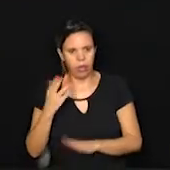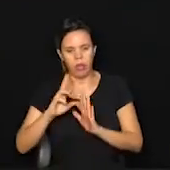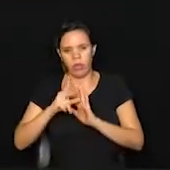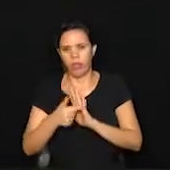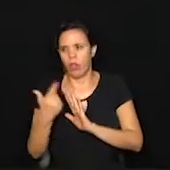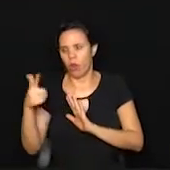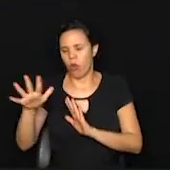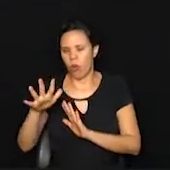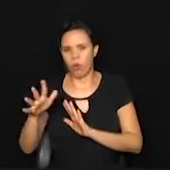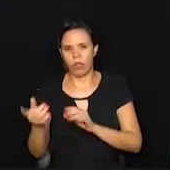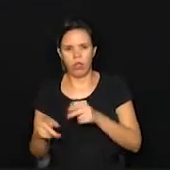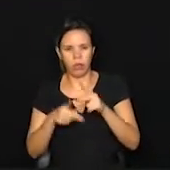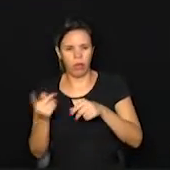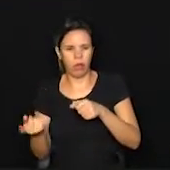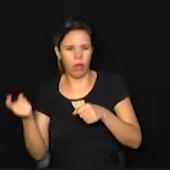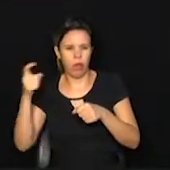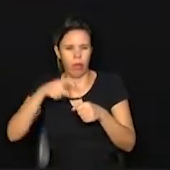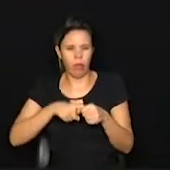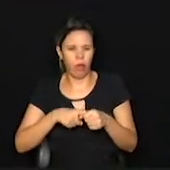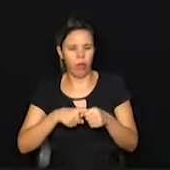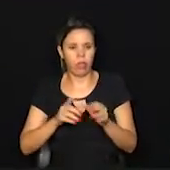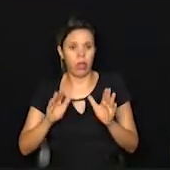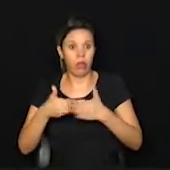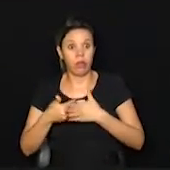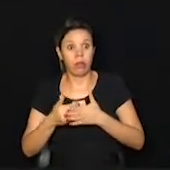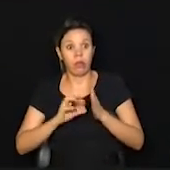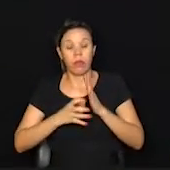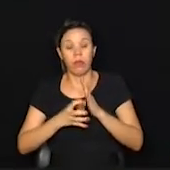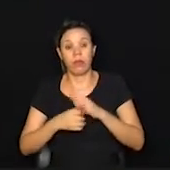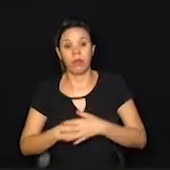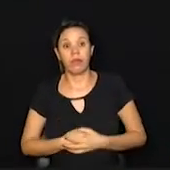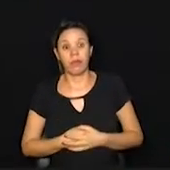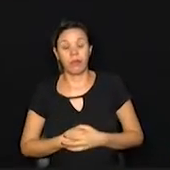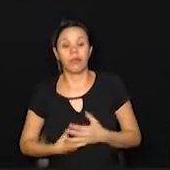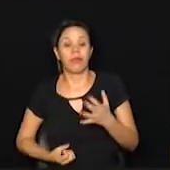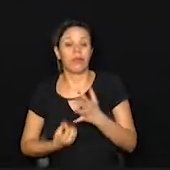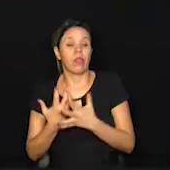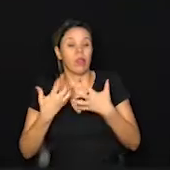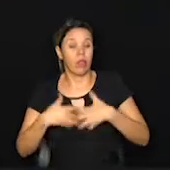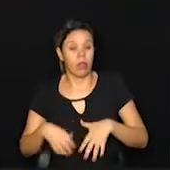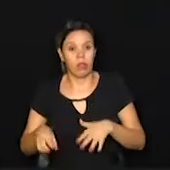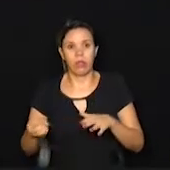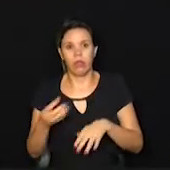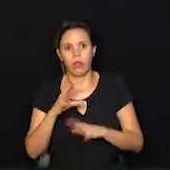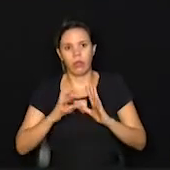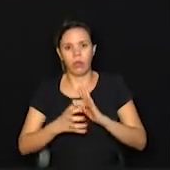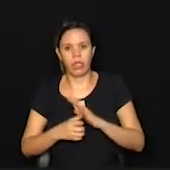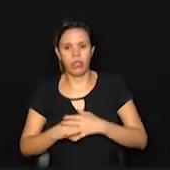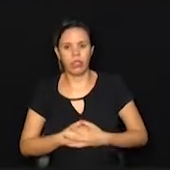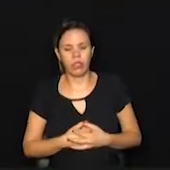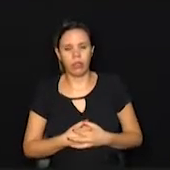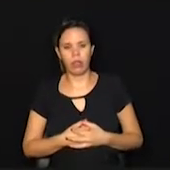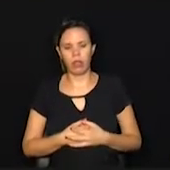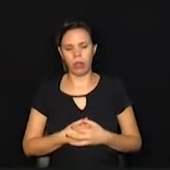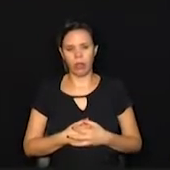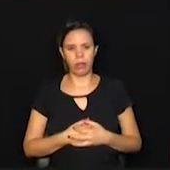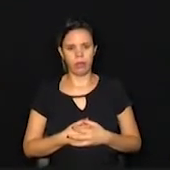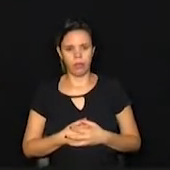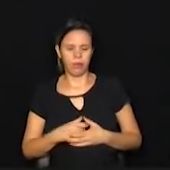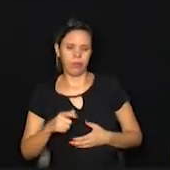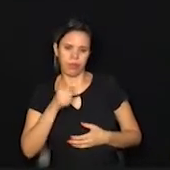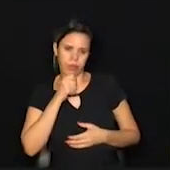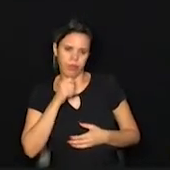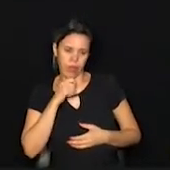criam vários outros se retomam partidos que haviam sido fechados pela ditadura se criam novos partidos é ainda